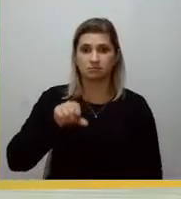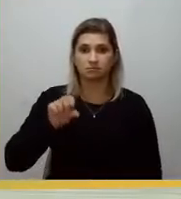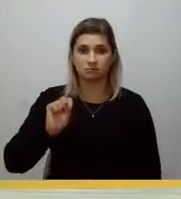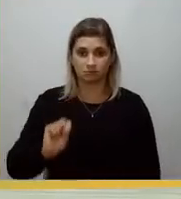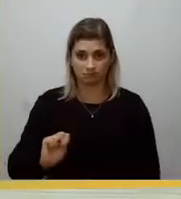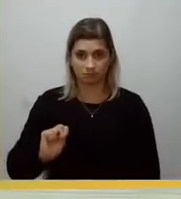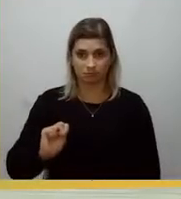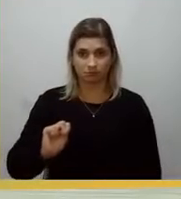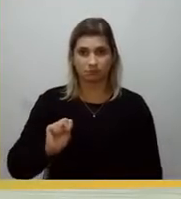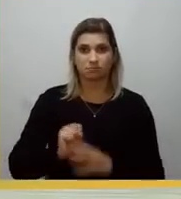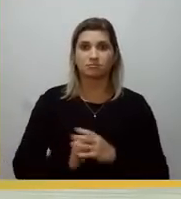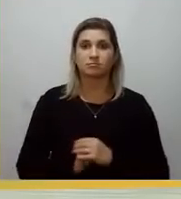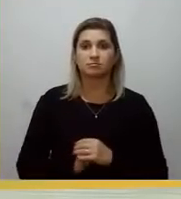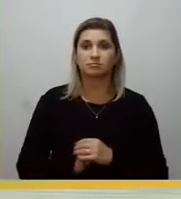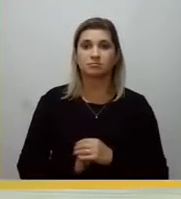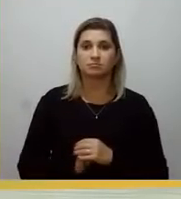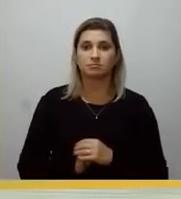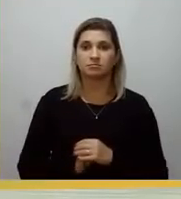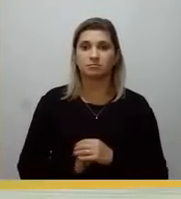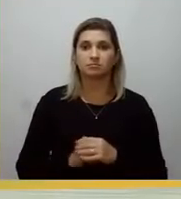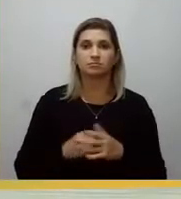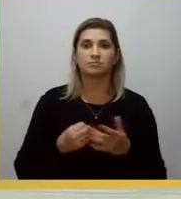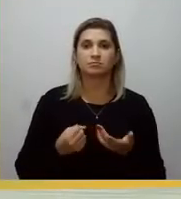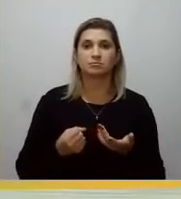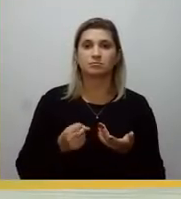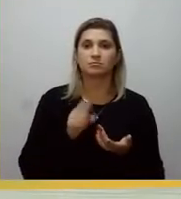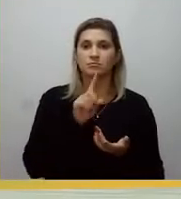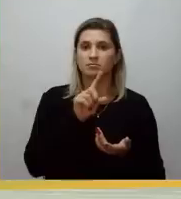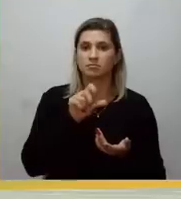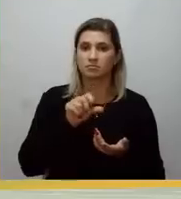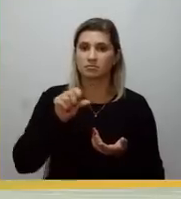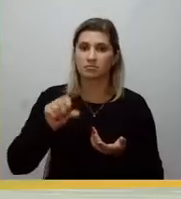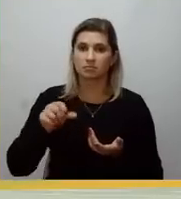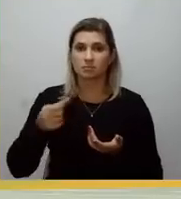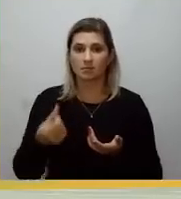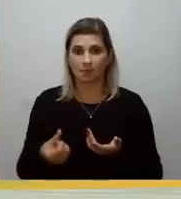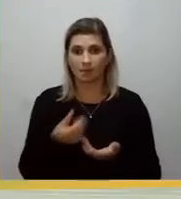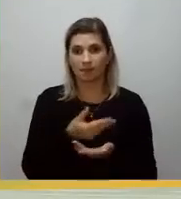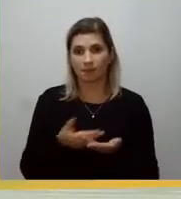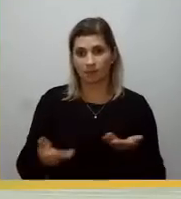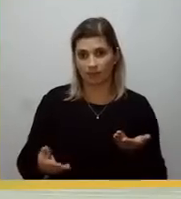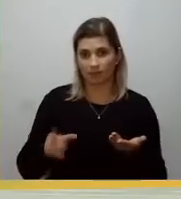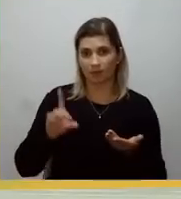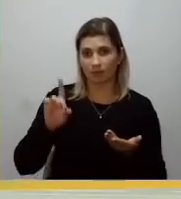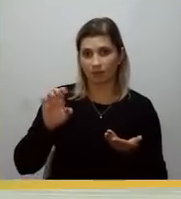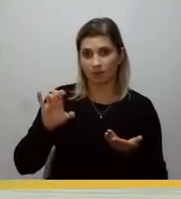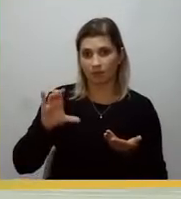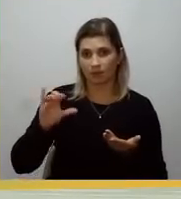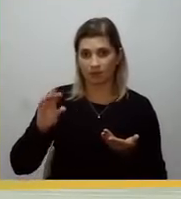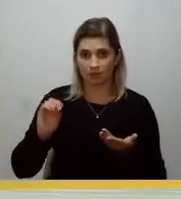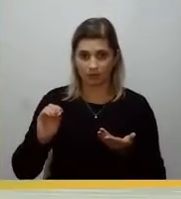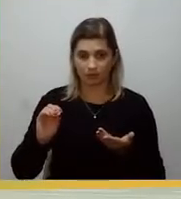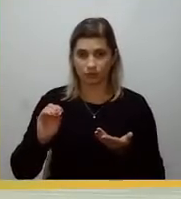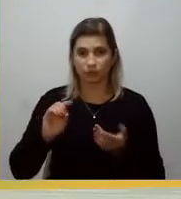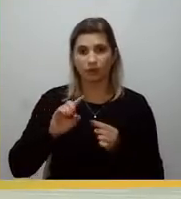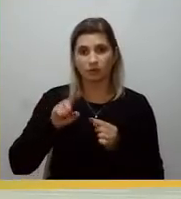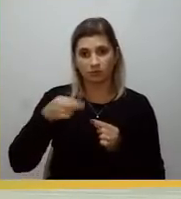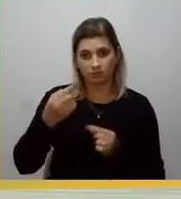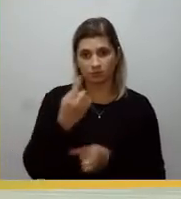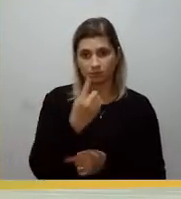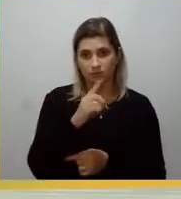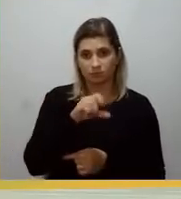1998, o senhor concorreu à eleição de 1996 para prefeito, perdeu a eleição para o Décio Ribeiro. Sim. O ano de